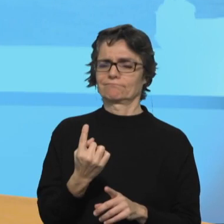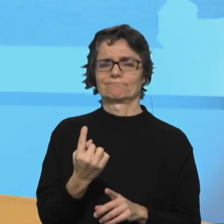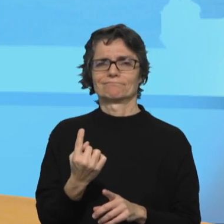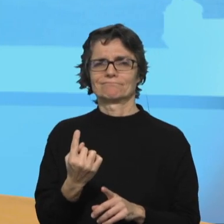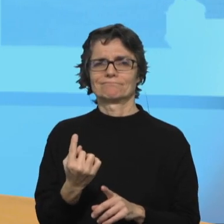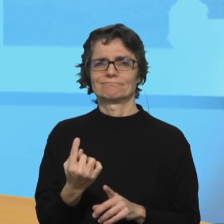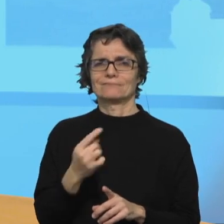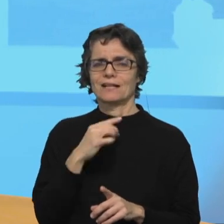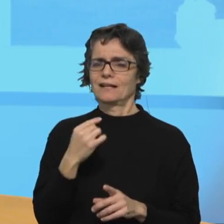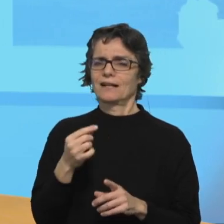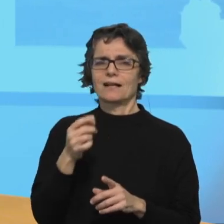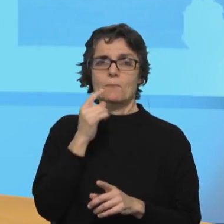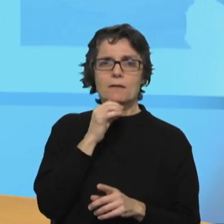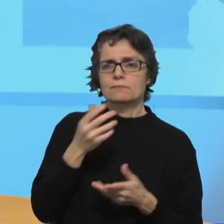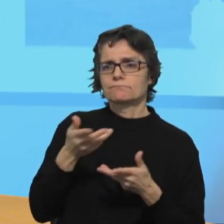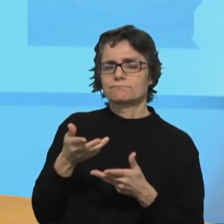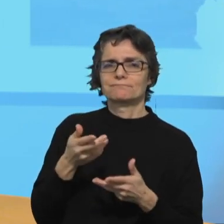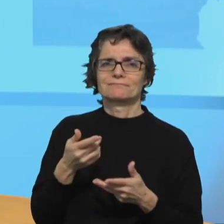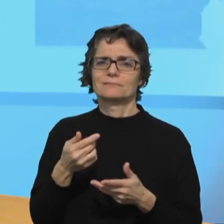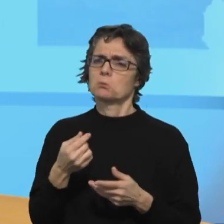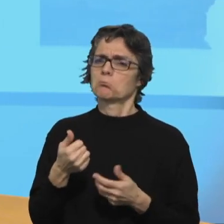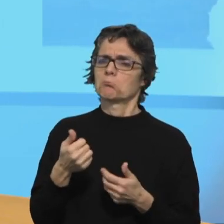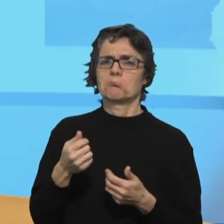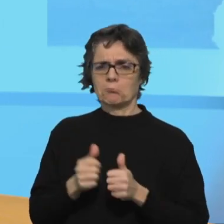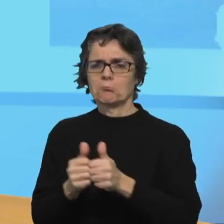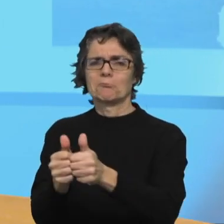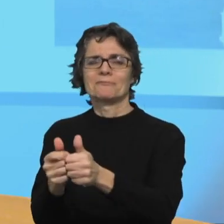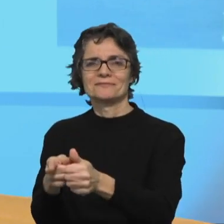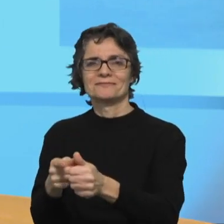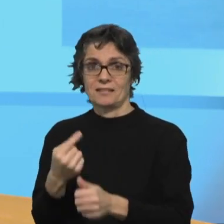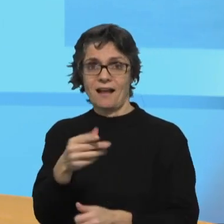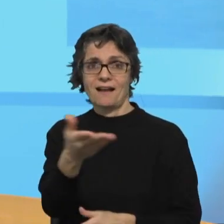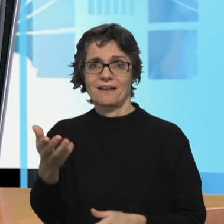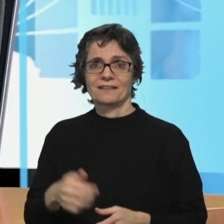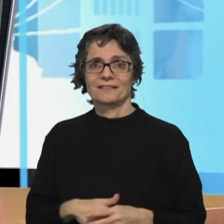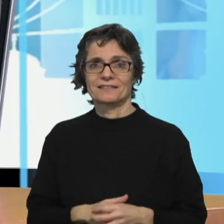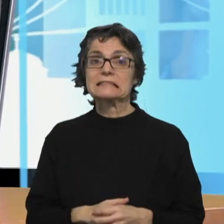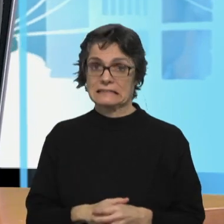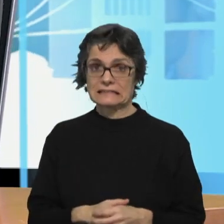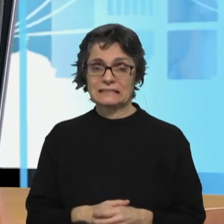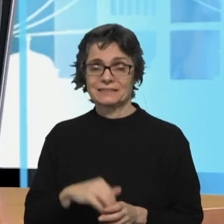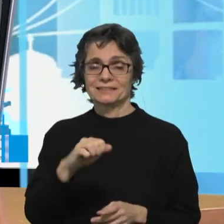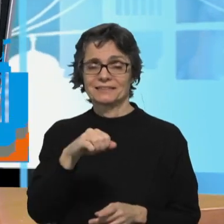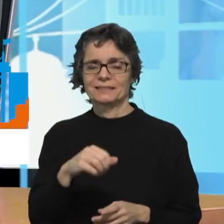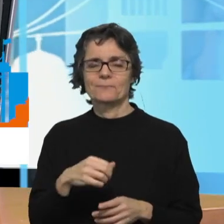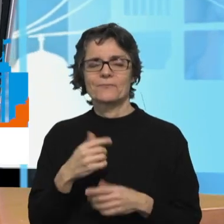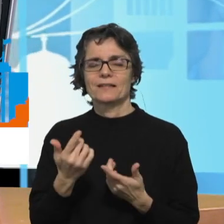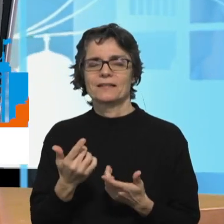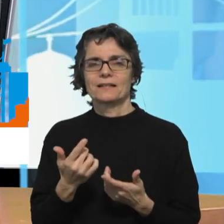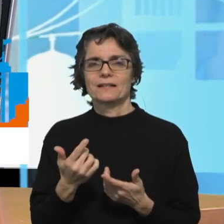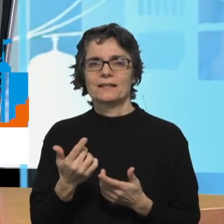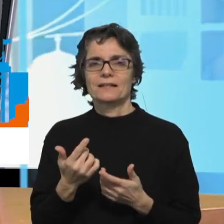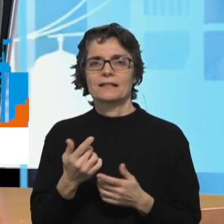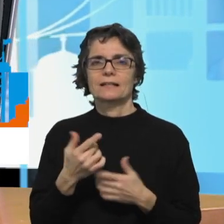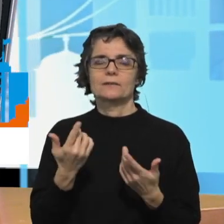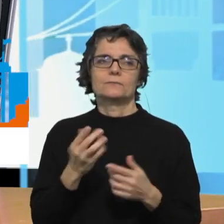aproximar-se da comunidade e a sentir precisamente comunidade pela primeira vez na vida. Claro, porque muitas vezes o que acontece é que as pessoas chegam à paternidade,